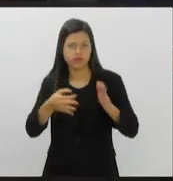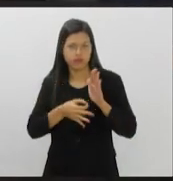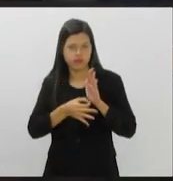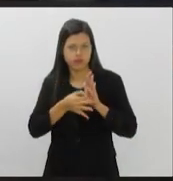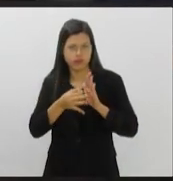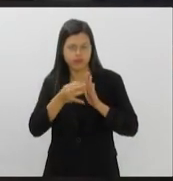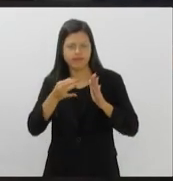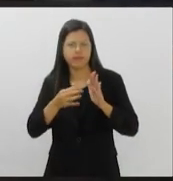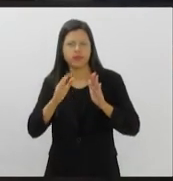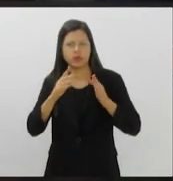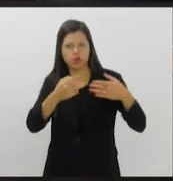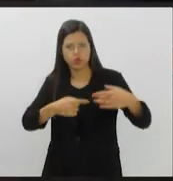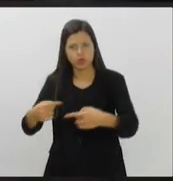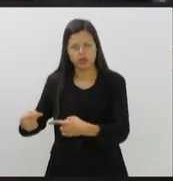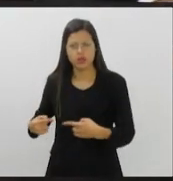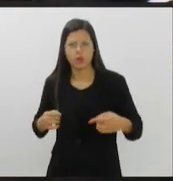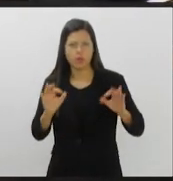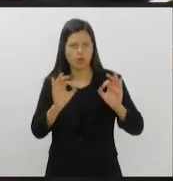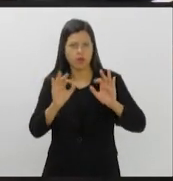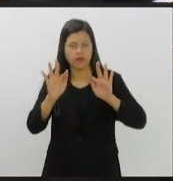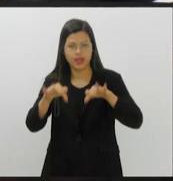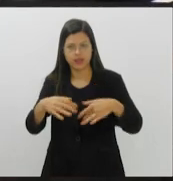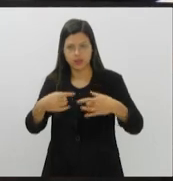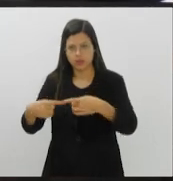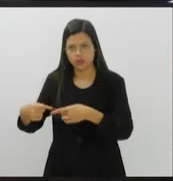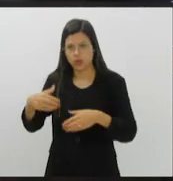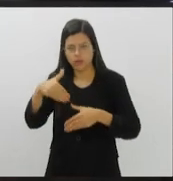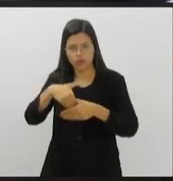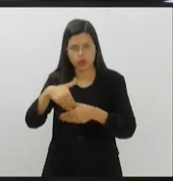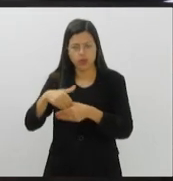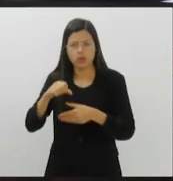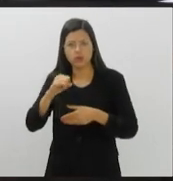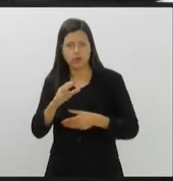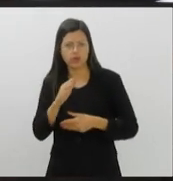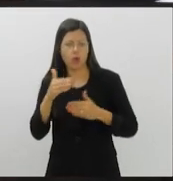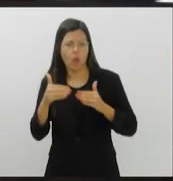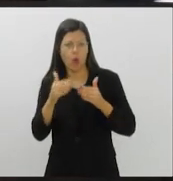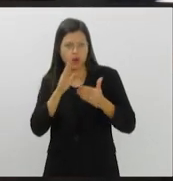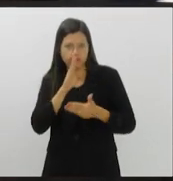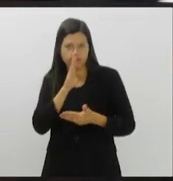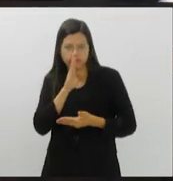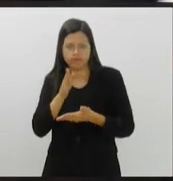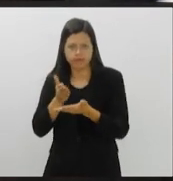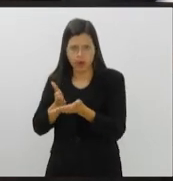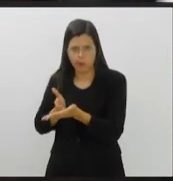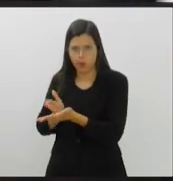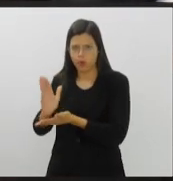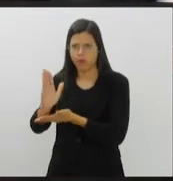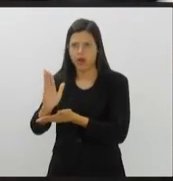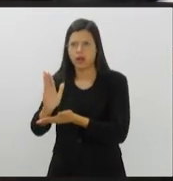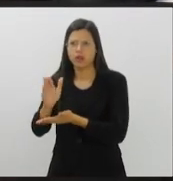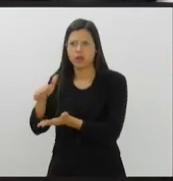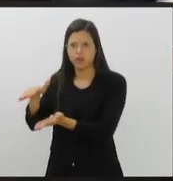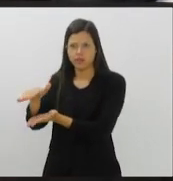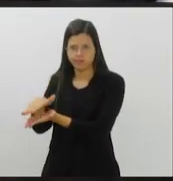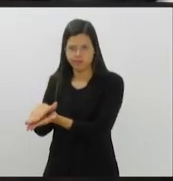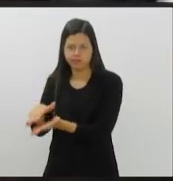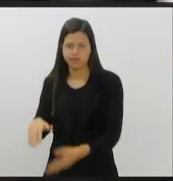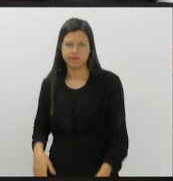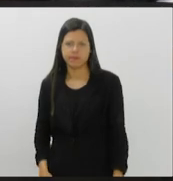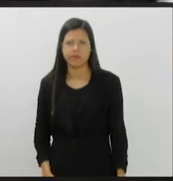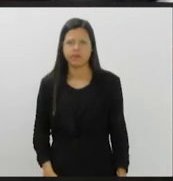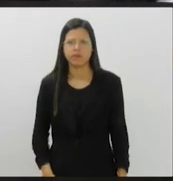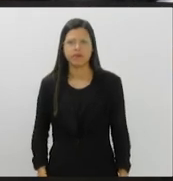havendo quem queira discutir, encerrada a discussão. Em votação, senhores que aprovam, permaneçam como estão. Aprovado, vai à